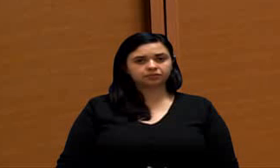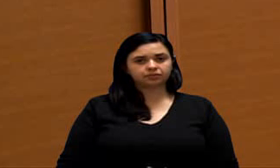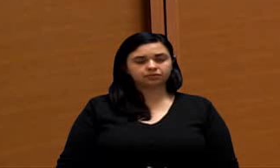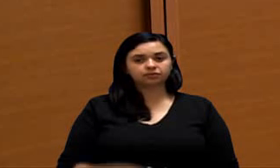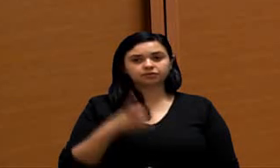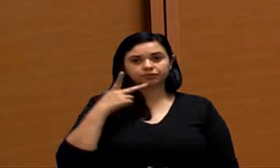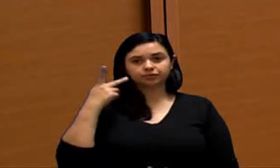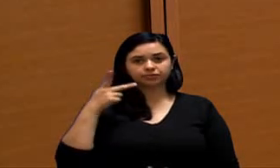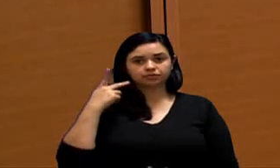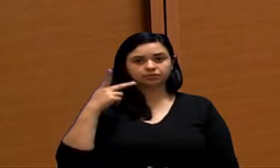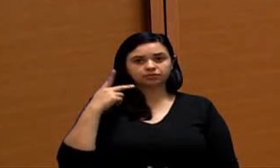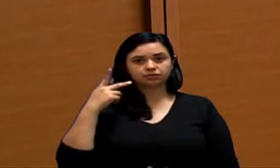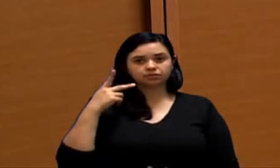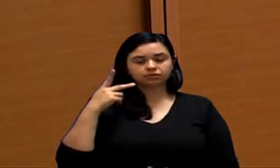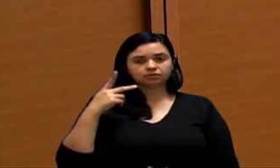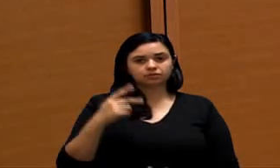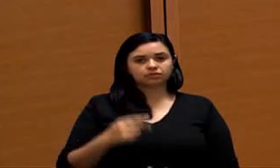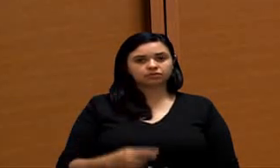Vereador